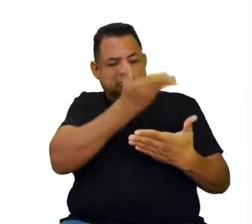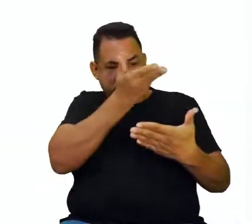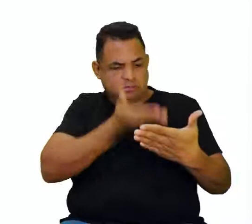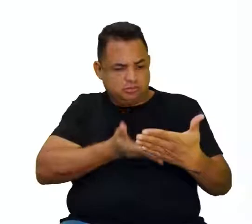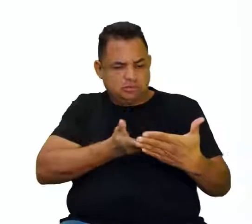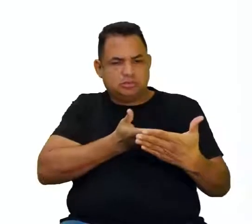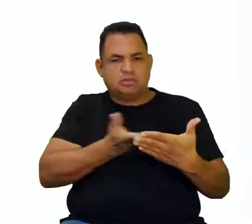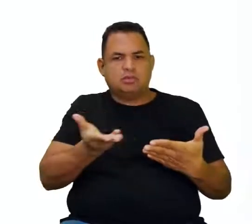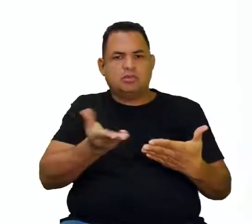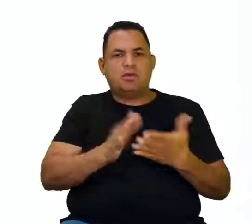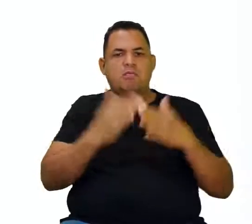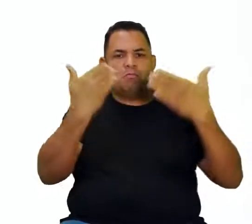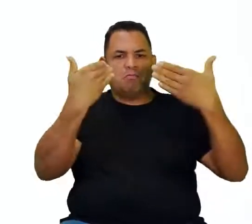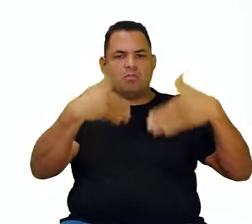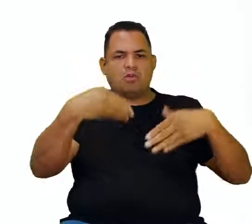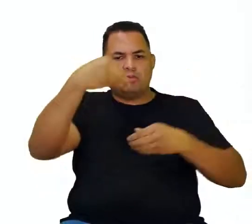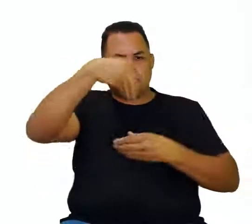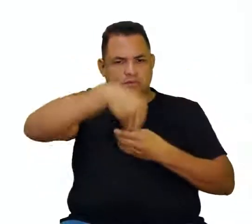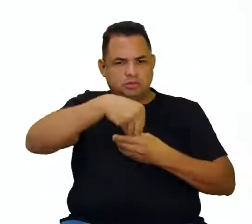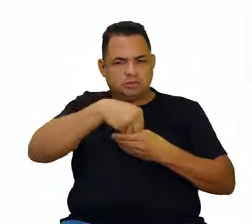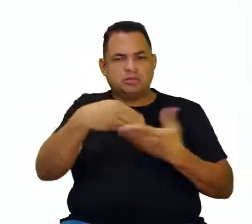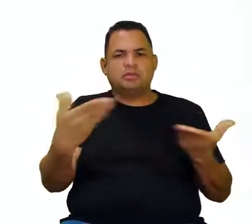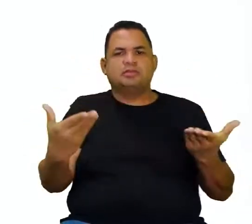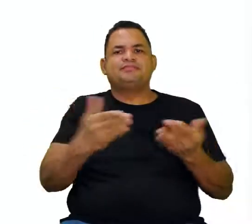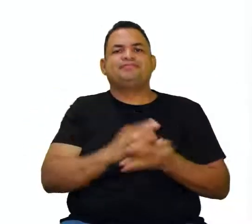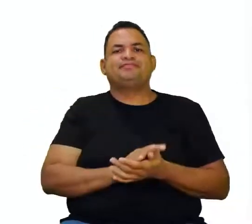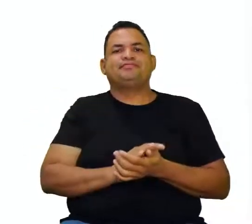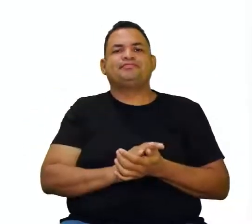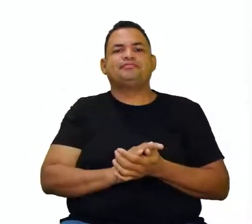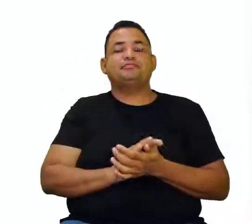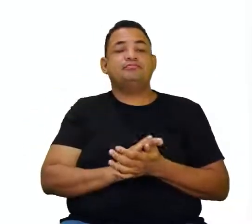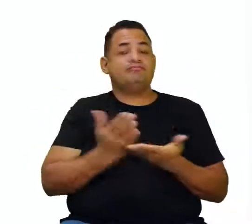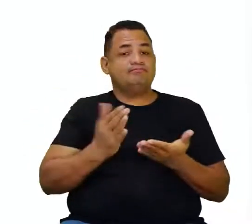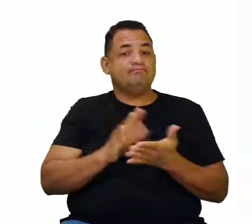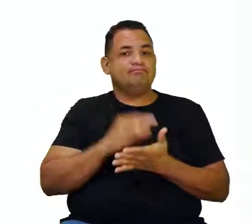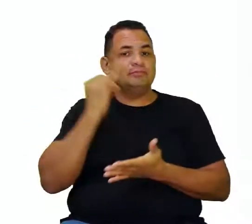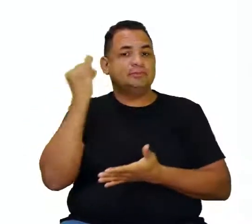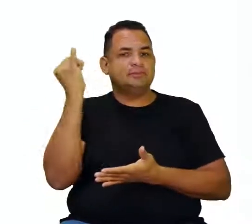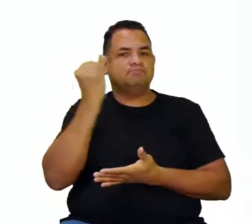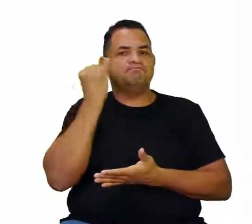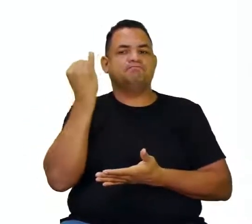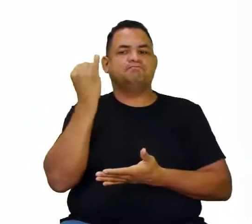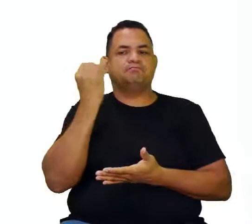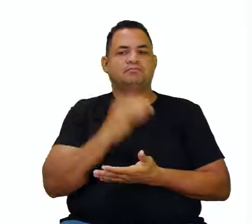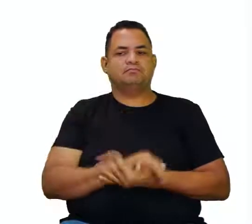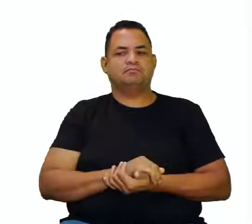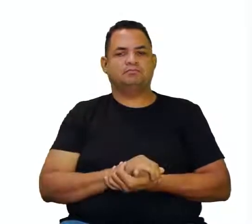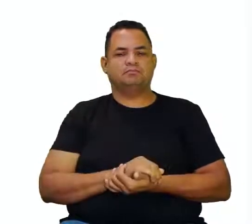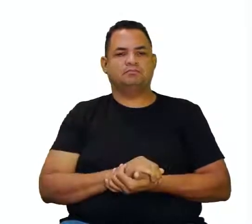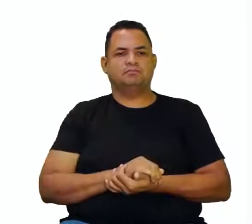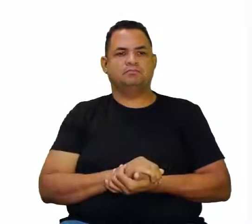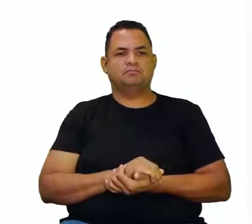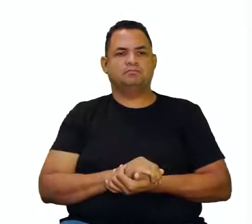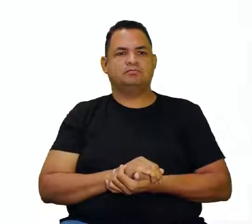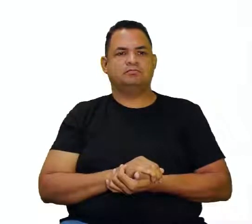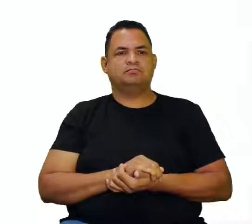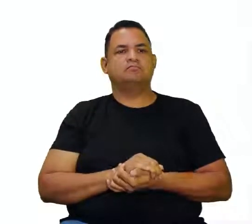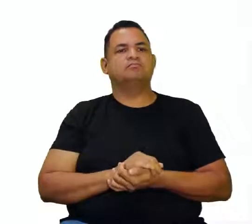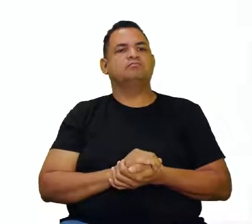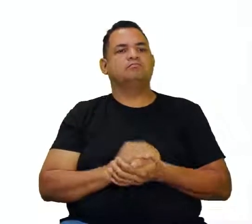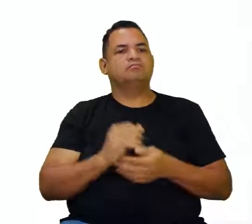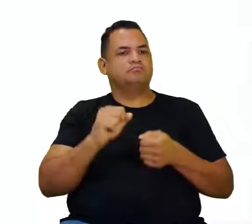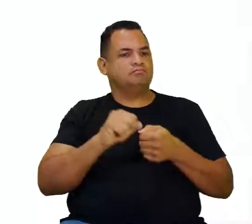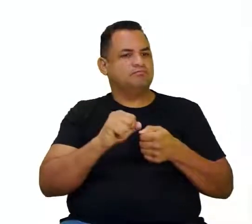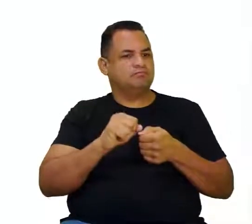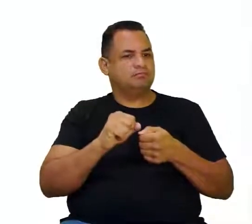dispostas para vocês na prova, na avaliação. E isso é muito importante, tá? Refazer as